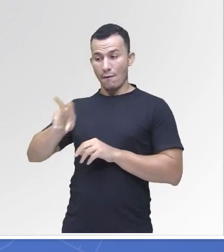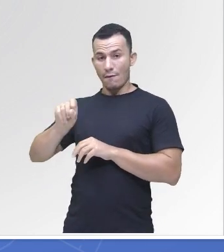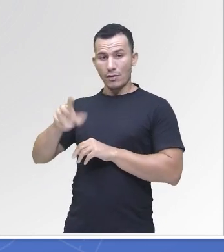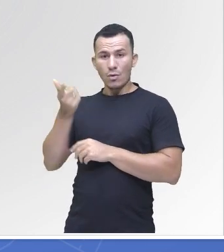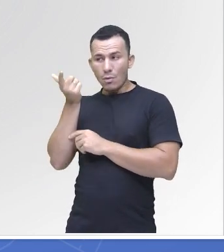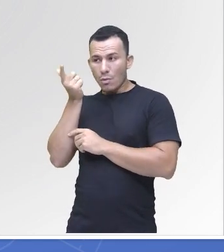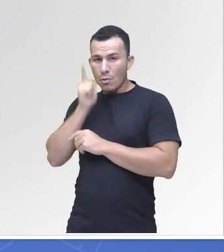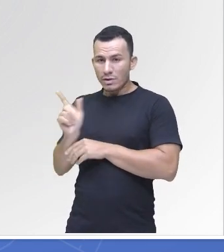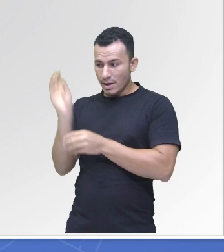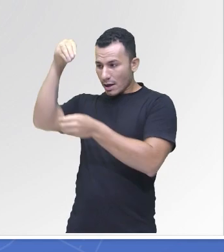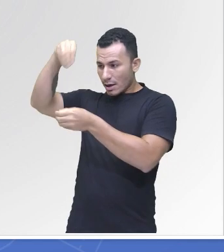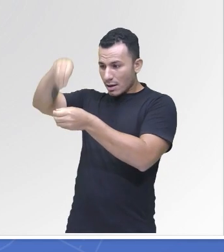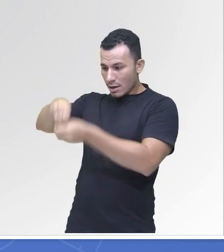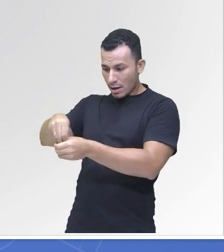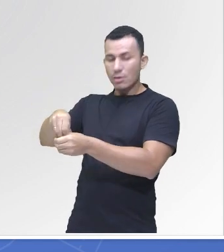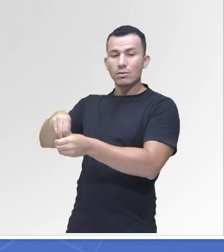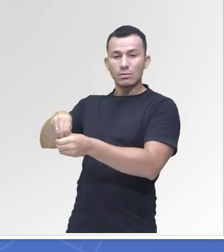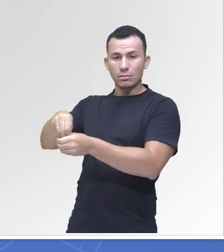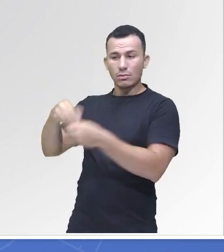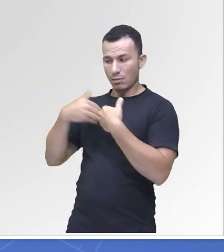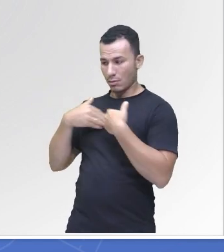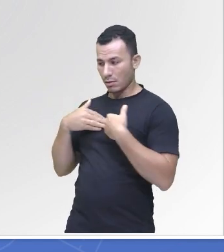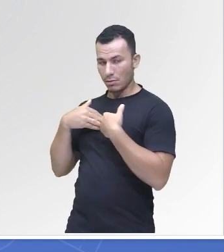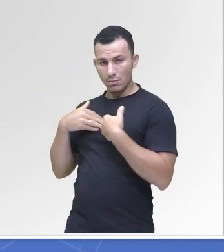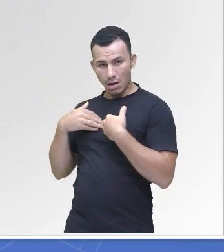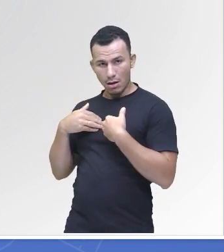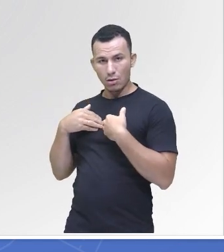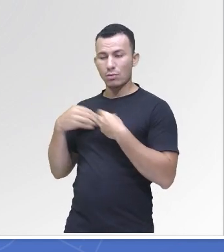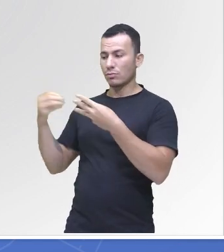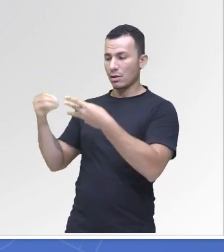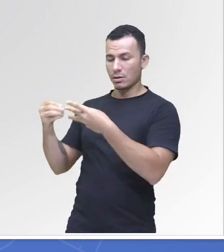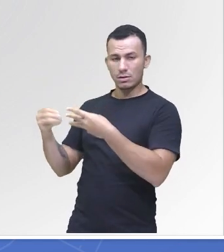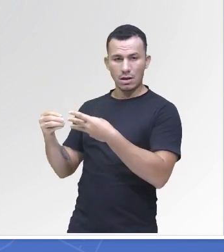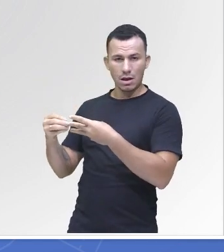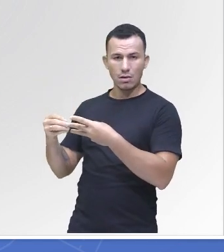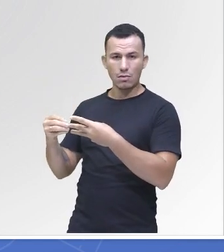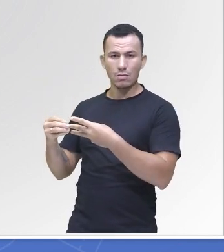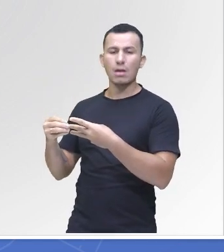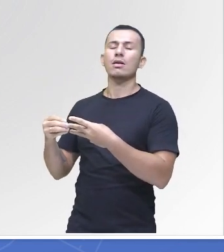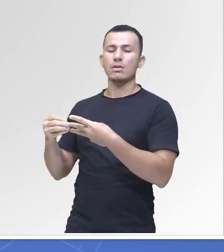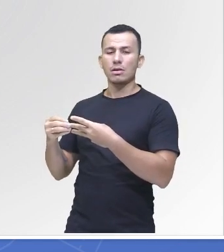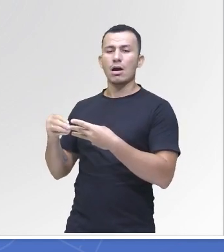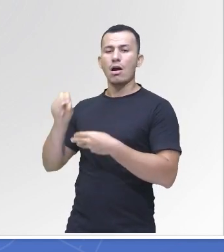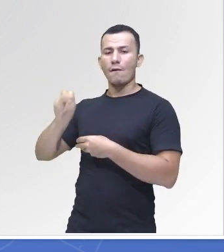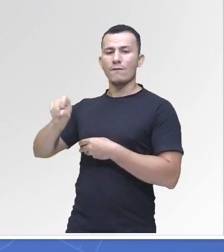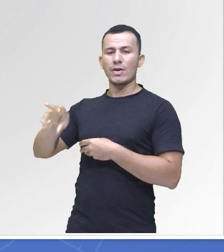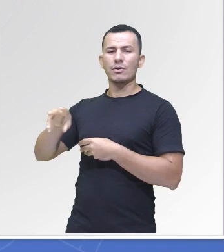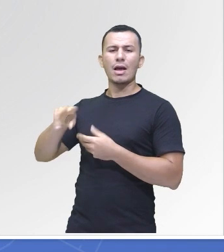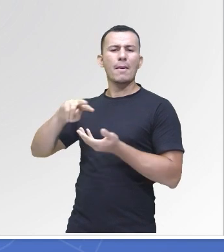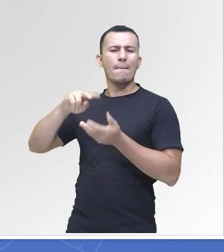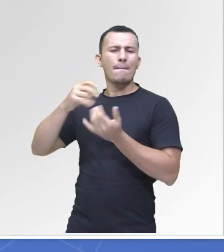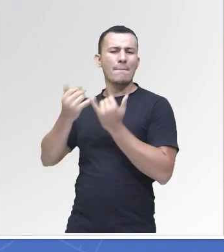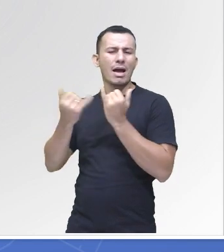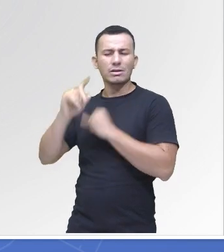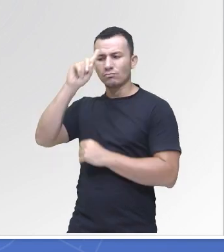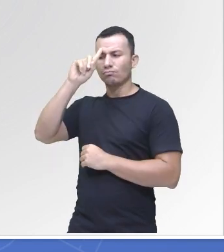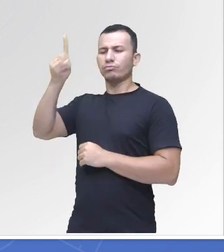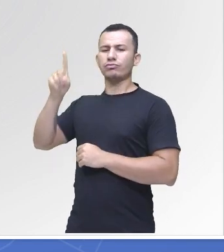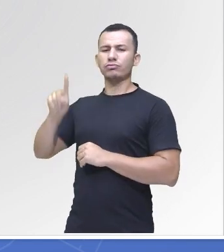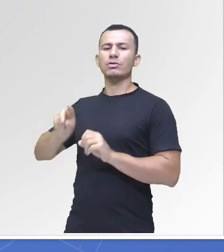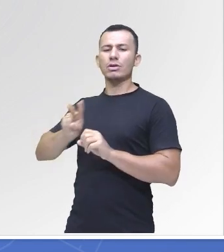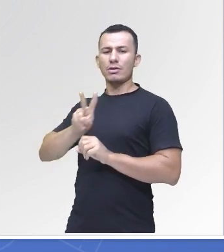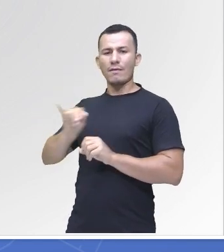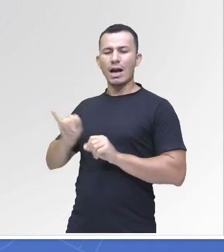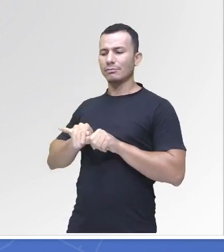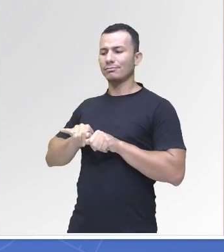ele coloca o seu material genético dentro desse tipo celular, ele que vai comandar aquele espaço, né, para poder se multiplicar